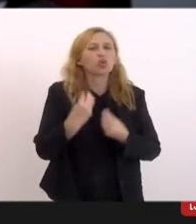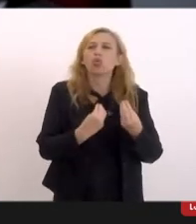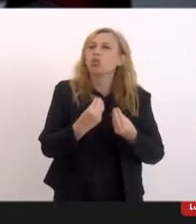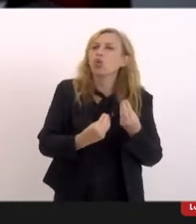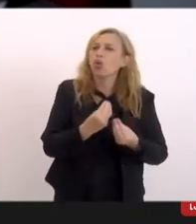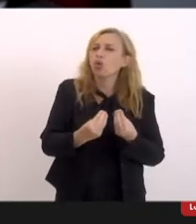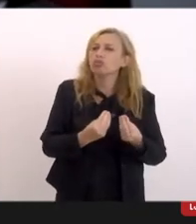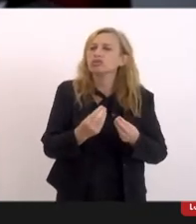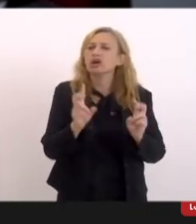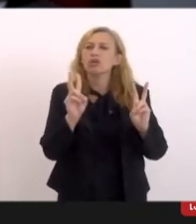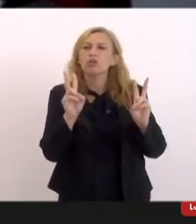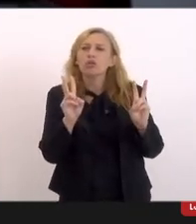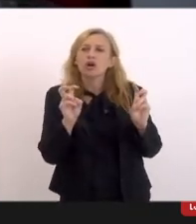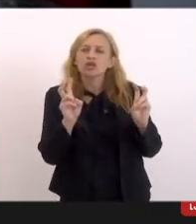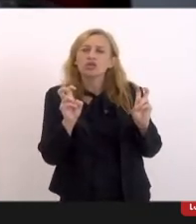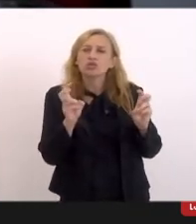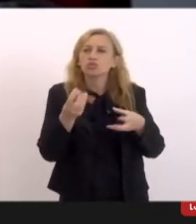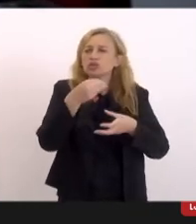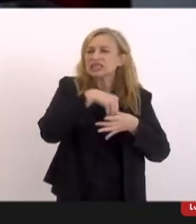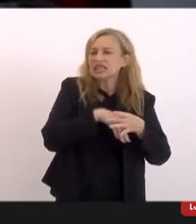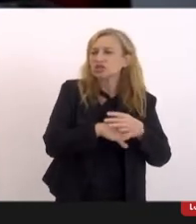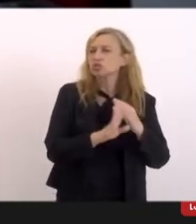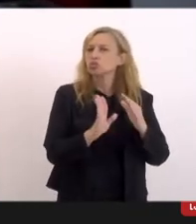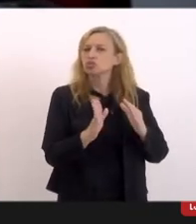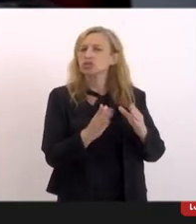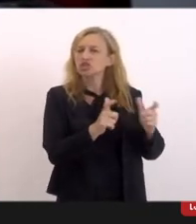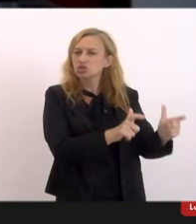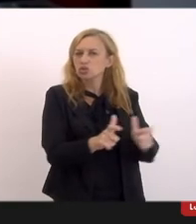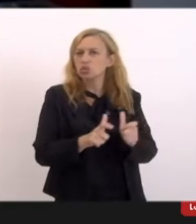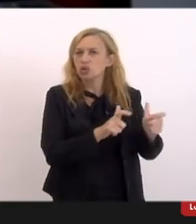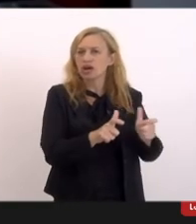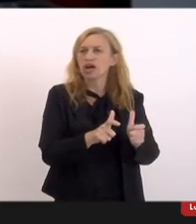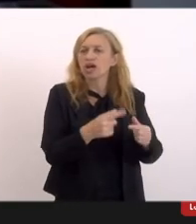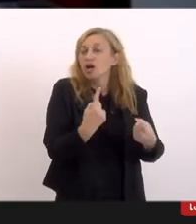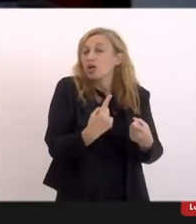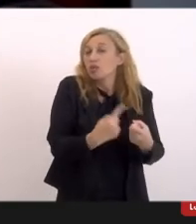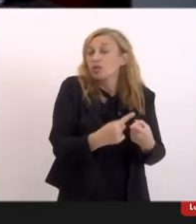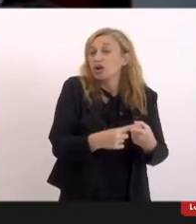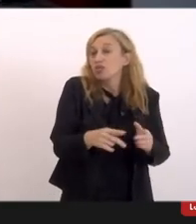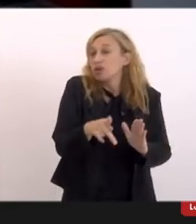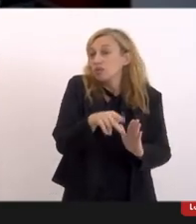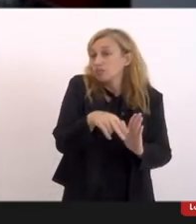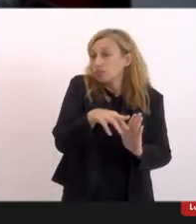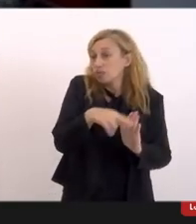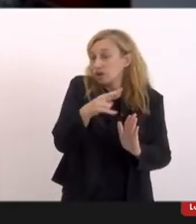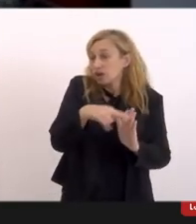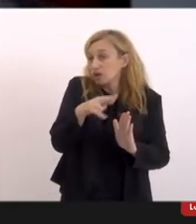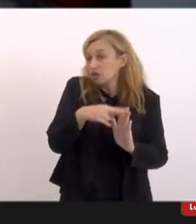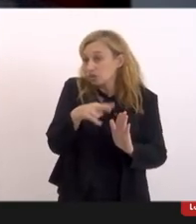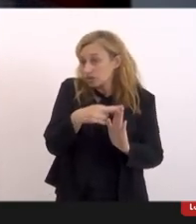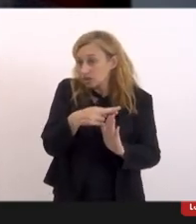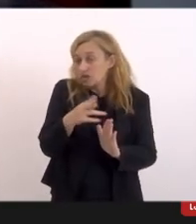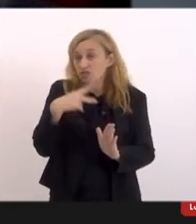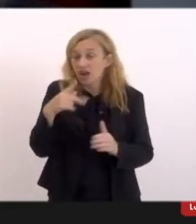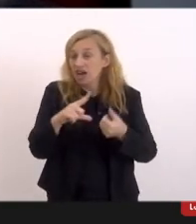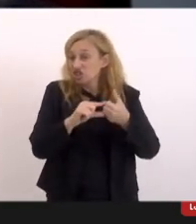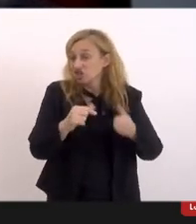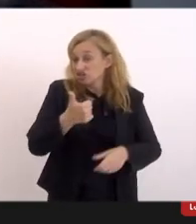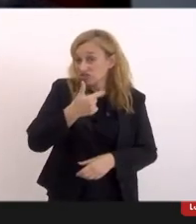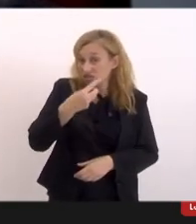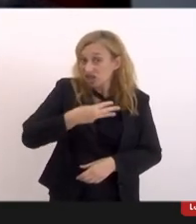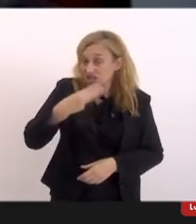como é que está a situação nesses territórios. Porque, como a própria resolução prevê no artigo 3º,